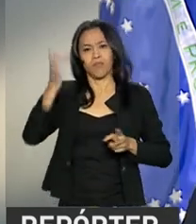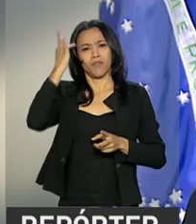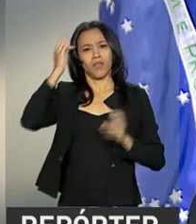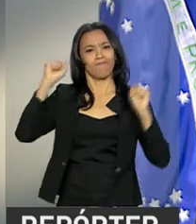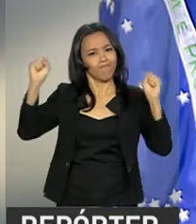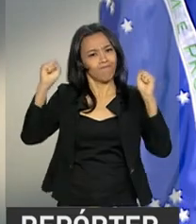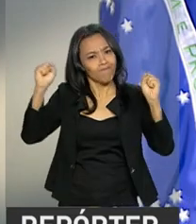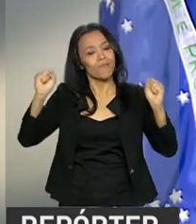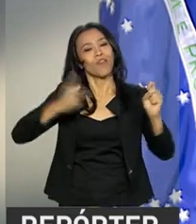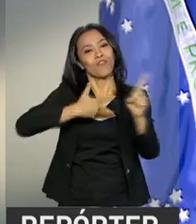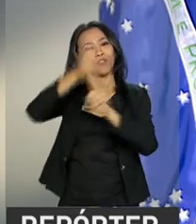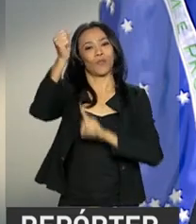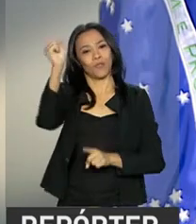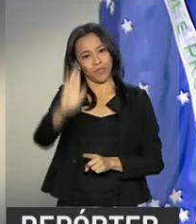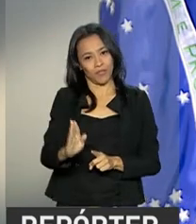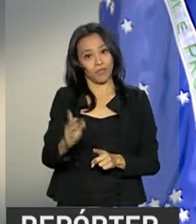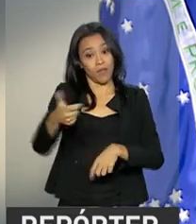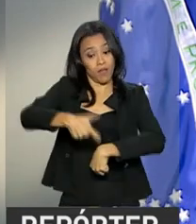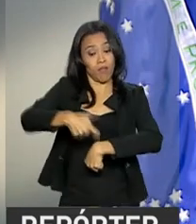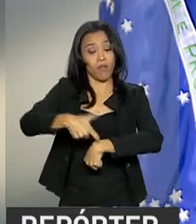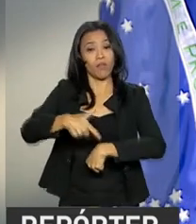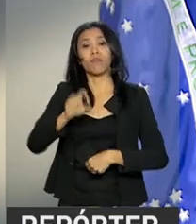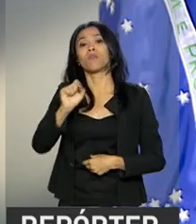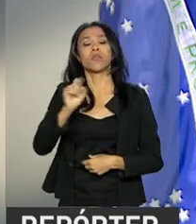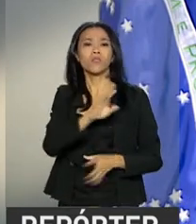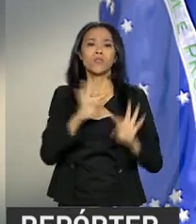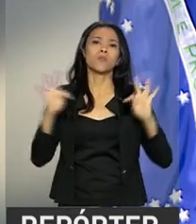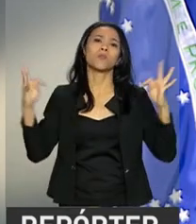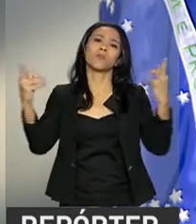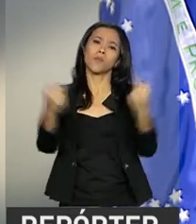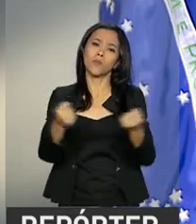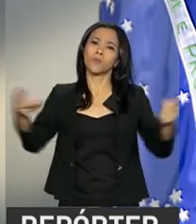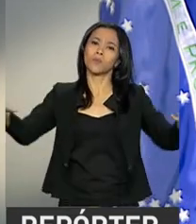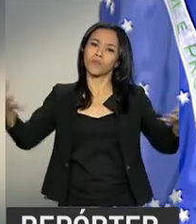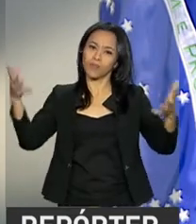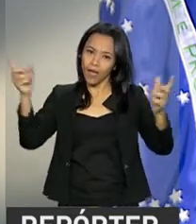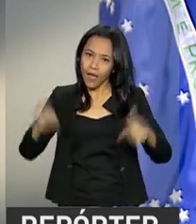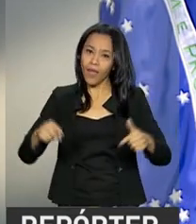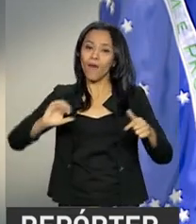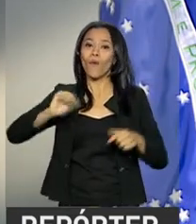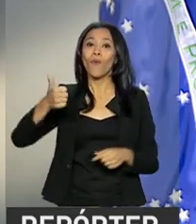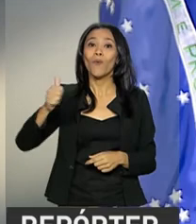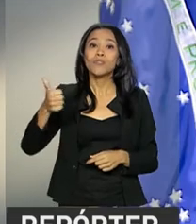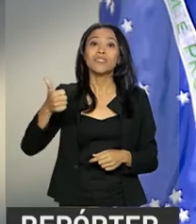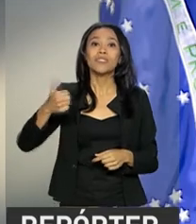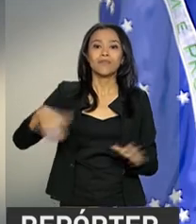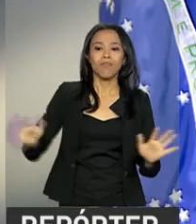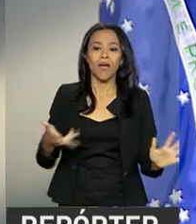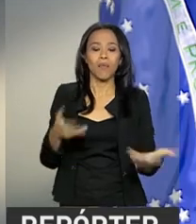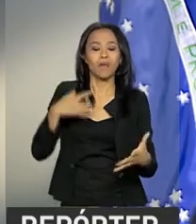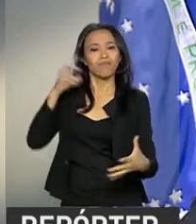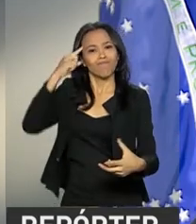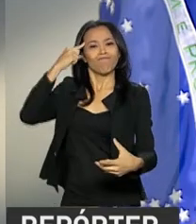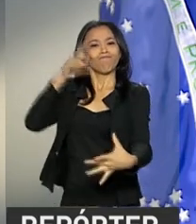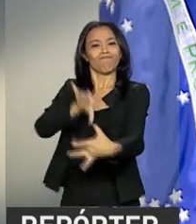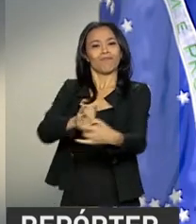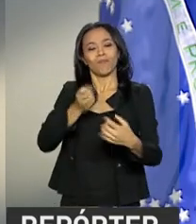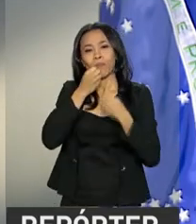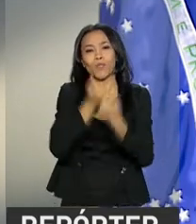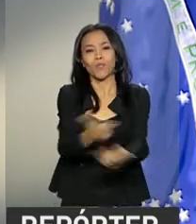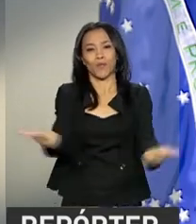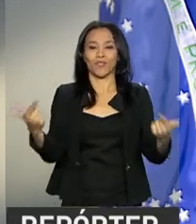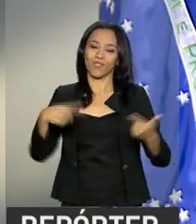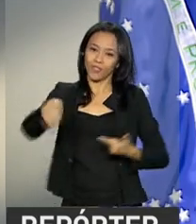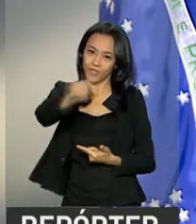na vitória de nosso país. É hora de todos nos somarmos aos 11 que estarão no gramado. Boa sorte